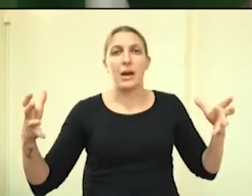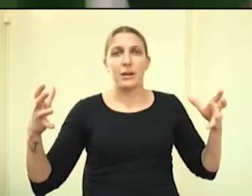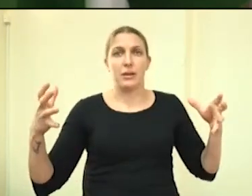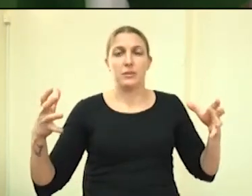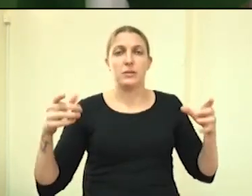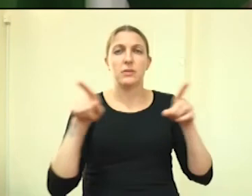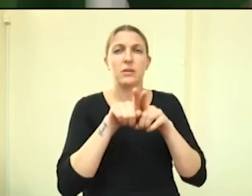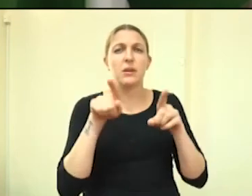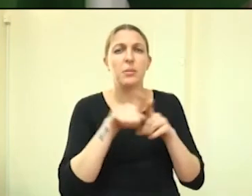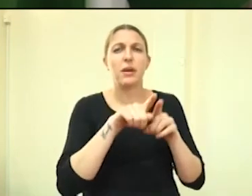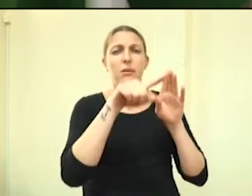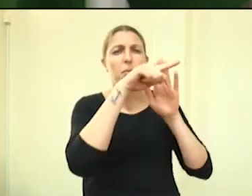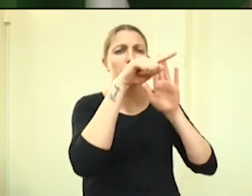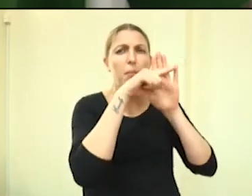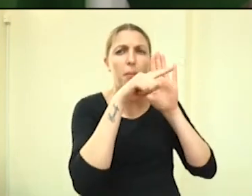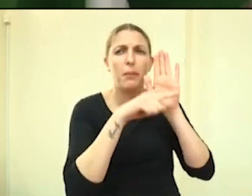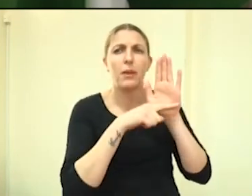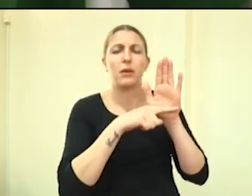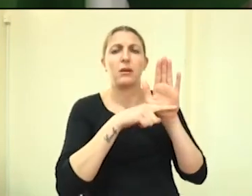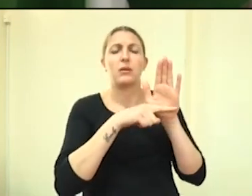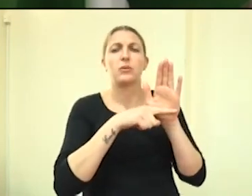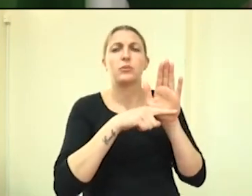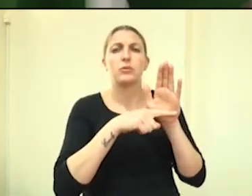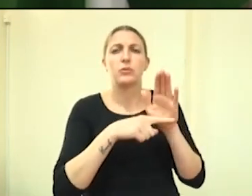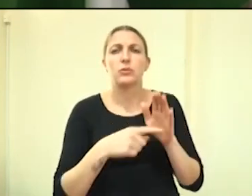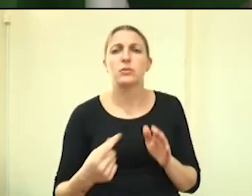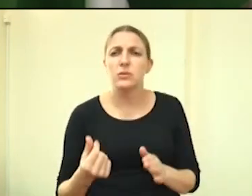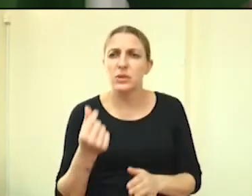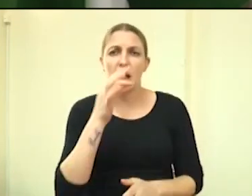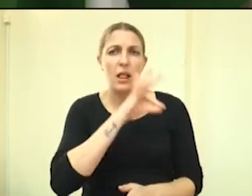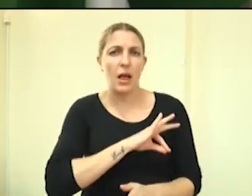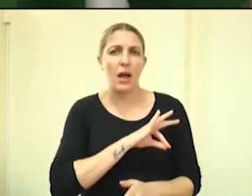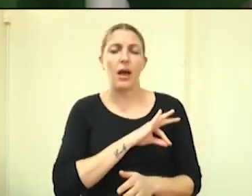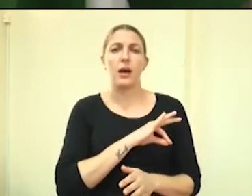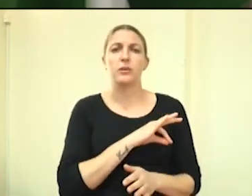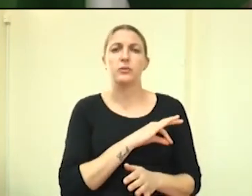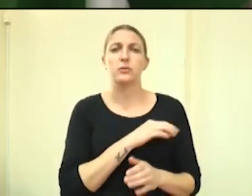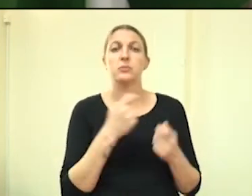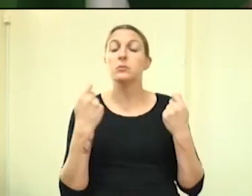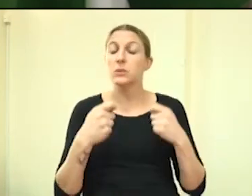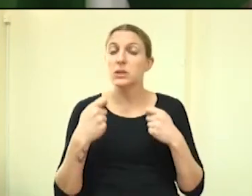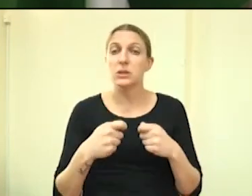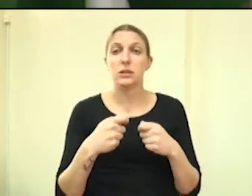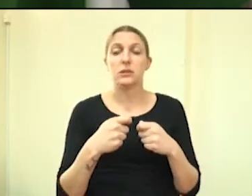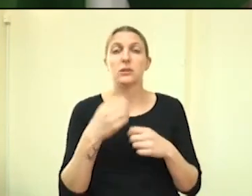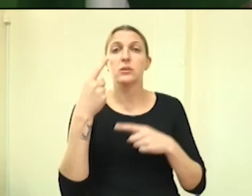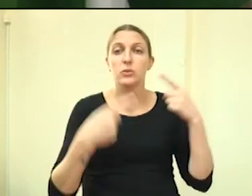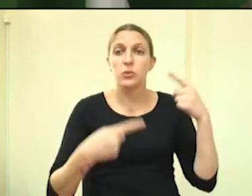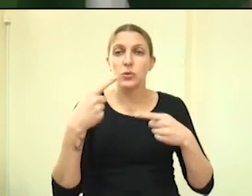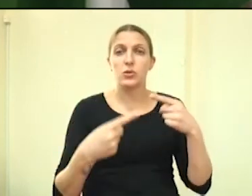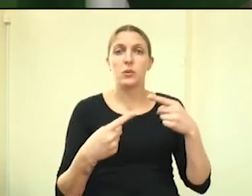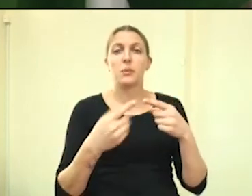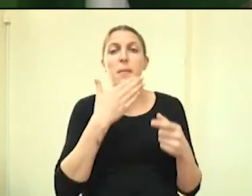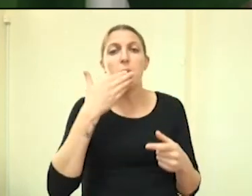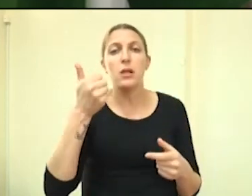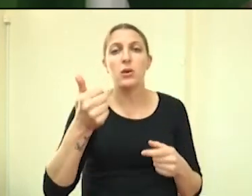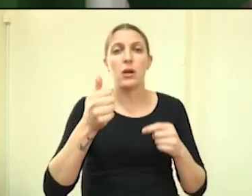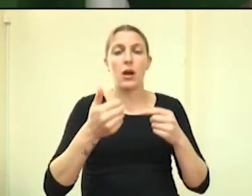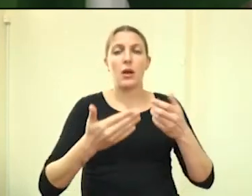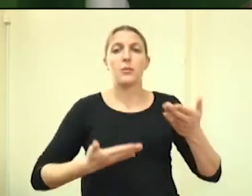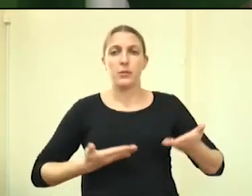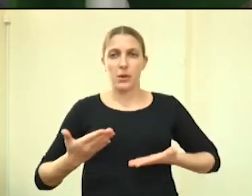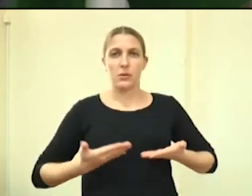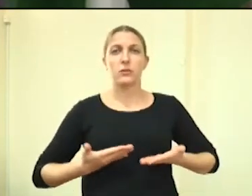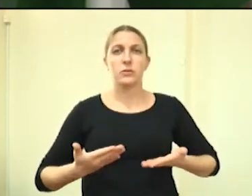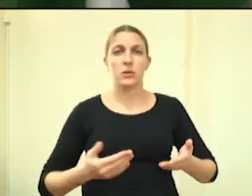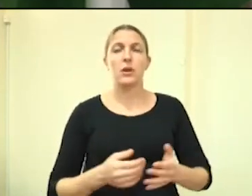cargos e salários, realmente, de fazer alguma coisa que seja benéfica também aos funcionários e também à administração. Tenho tido uma discussão muito